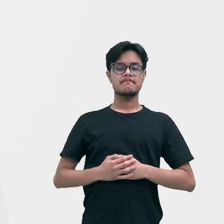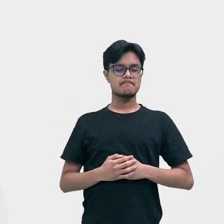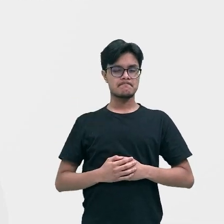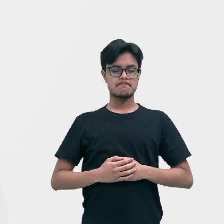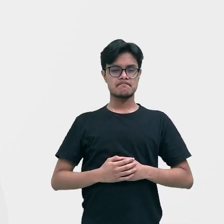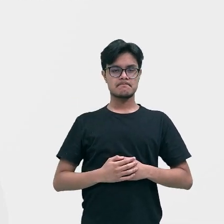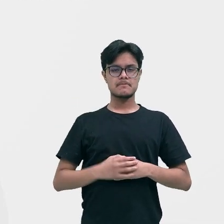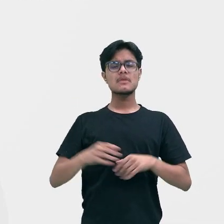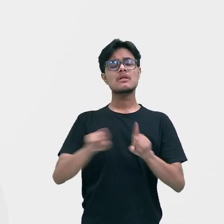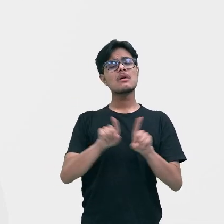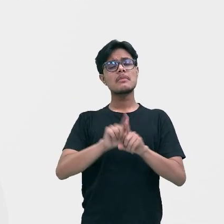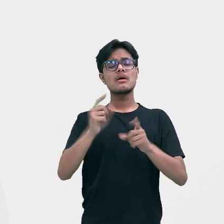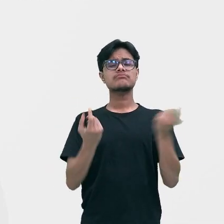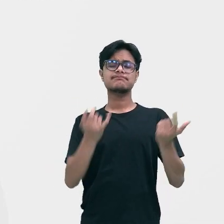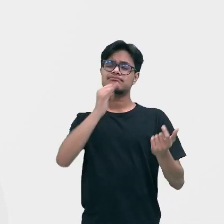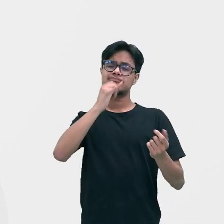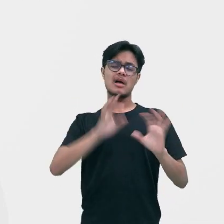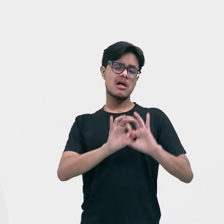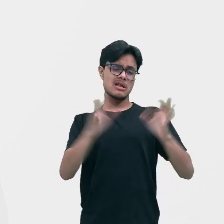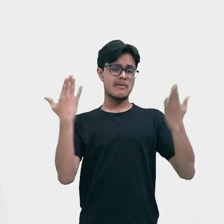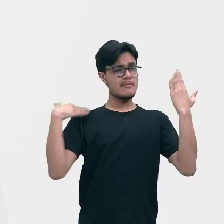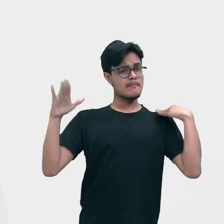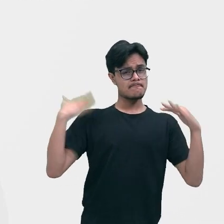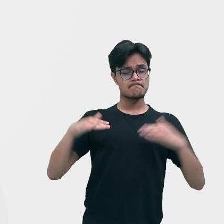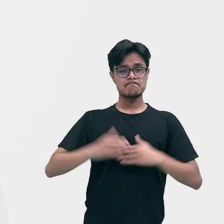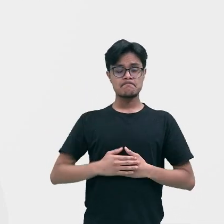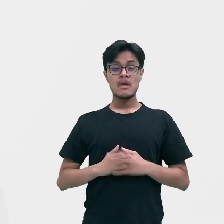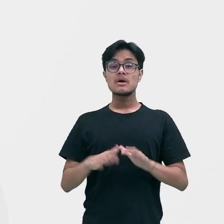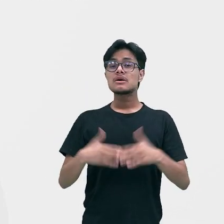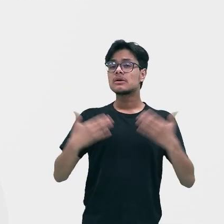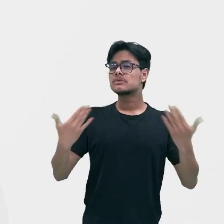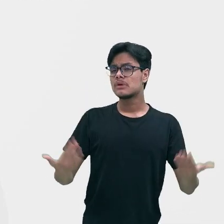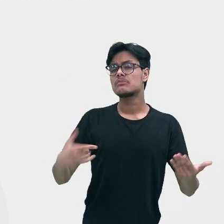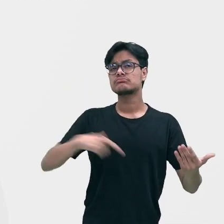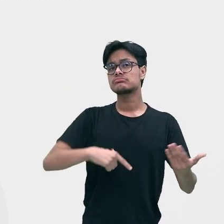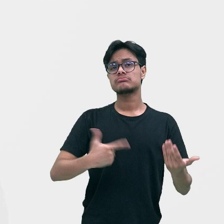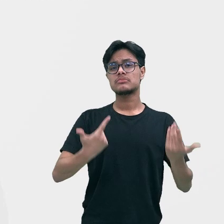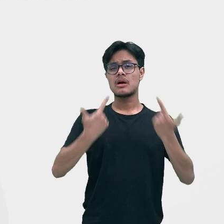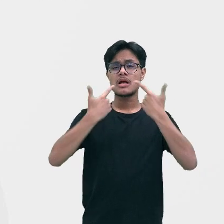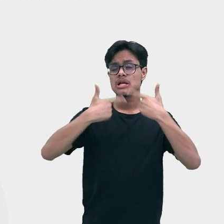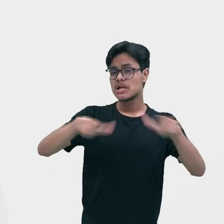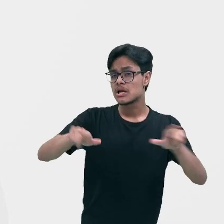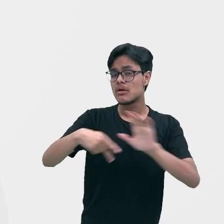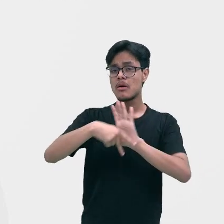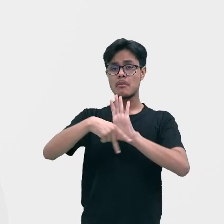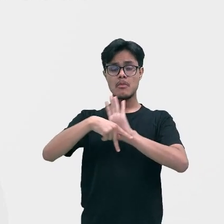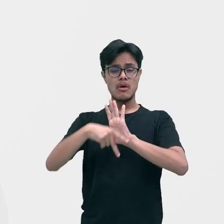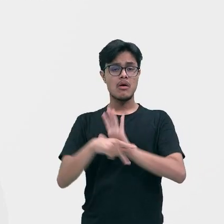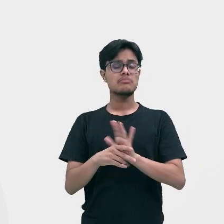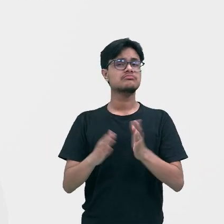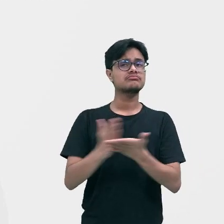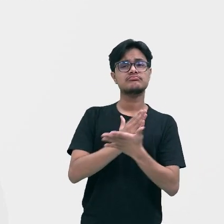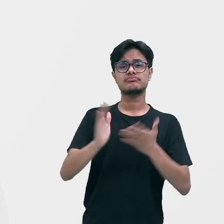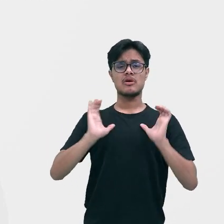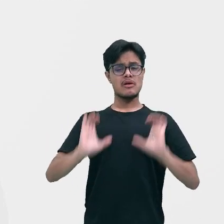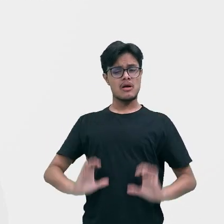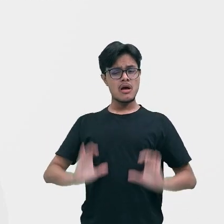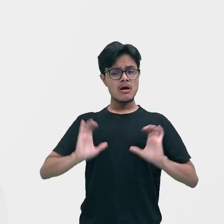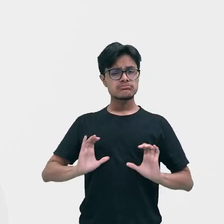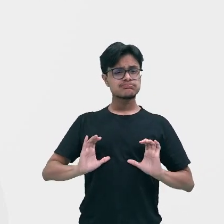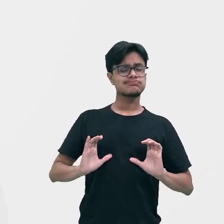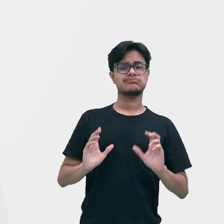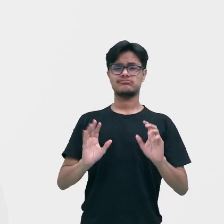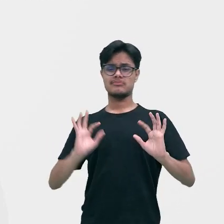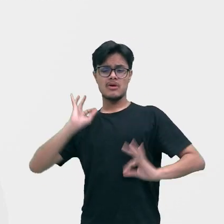seu tempo livre e lazer. Uma certa linguagem e estéticas com os seus códigos próprios, bem como